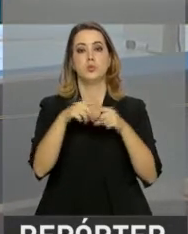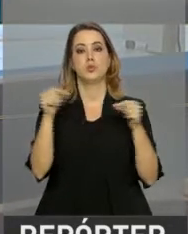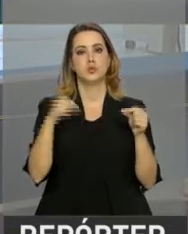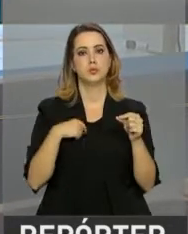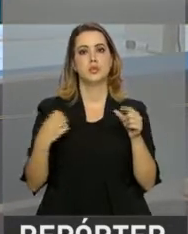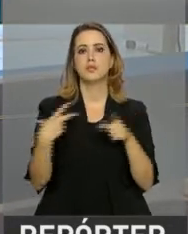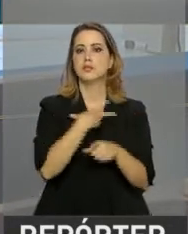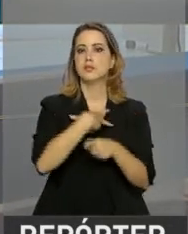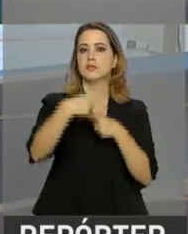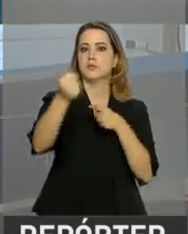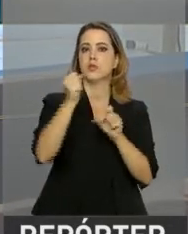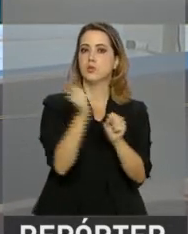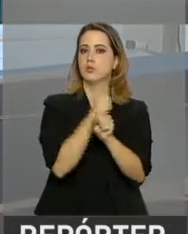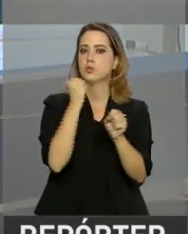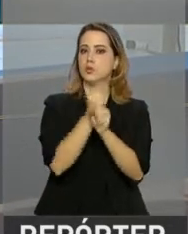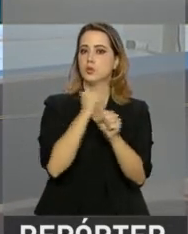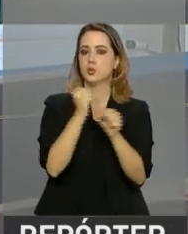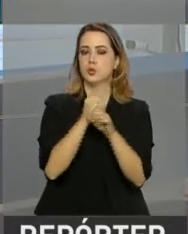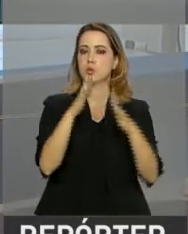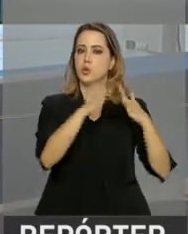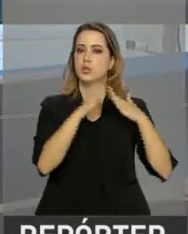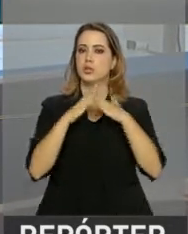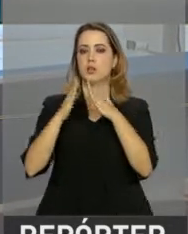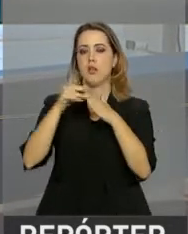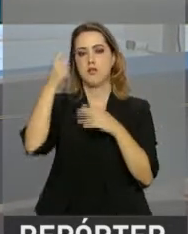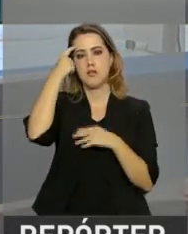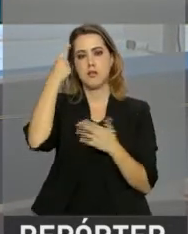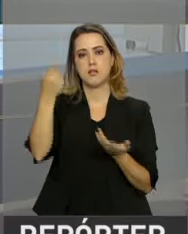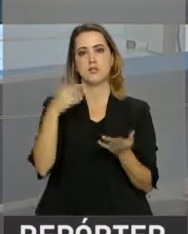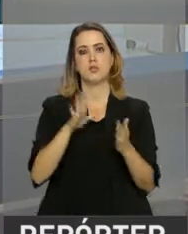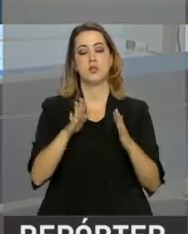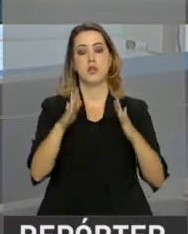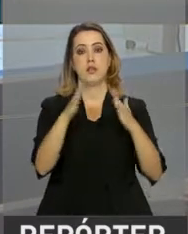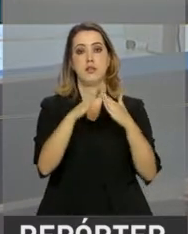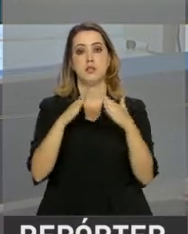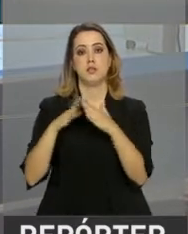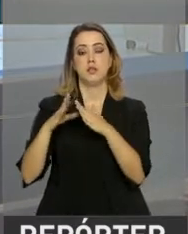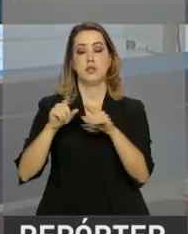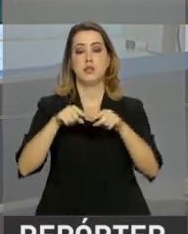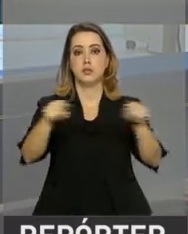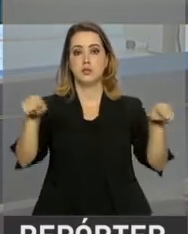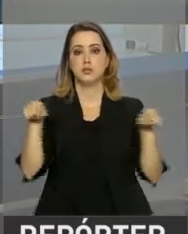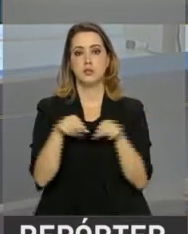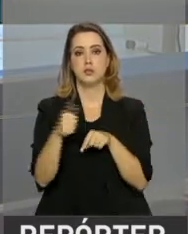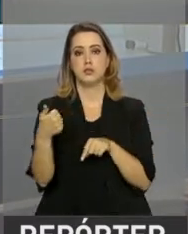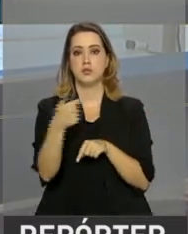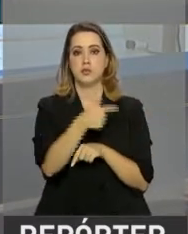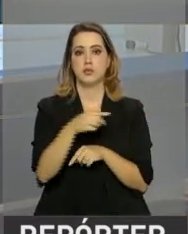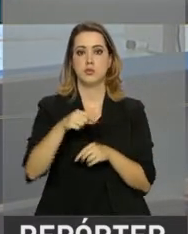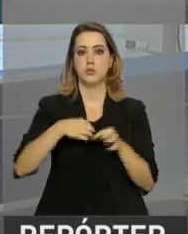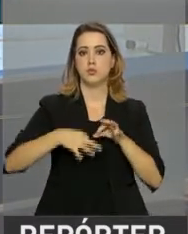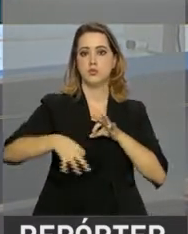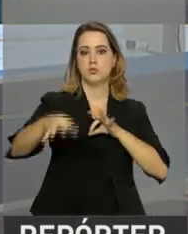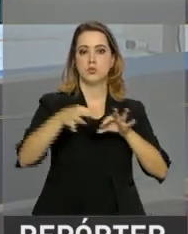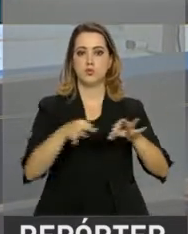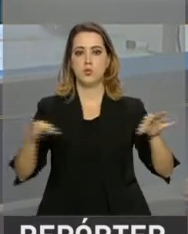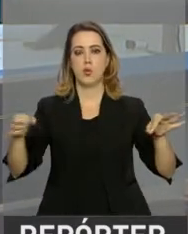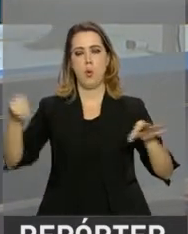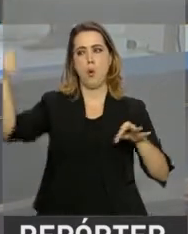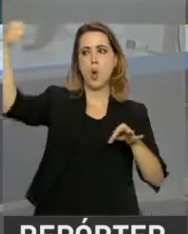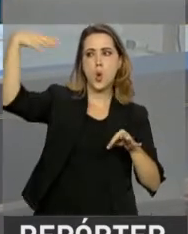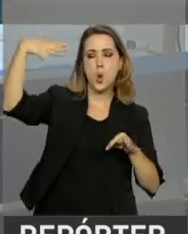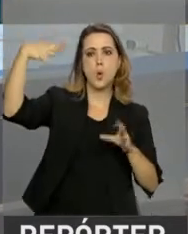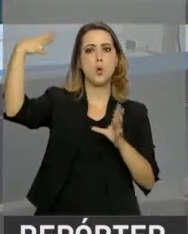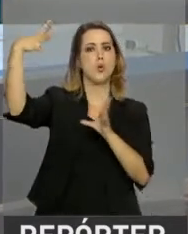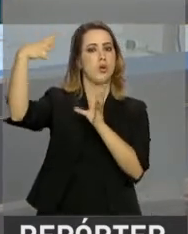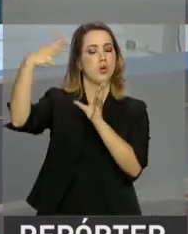do desafio de construção da casa inteligente a casa container do time do distrito federal tinha 12 metros quadrados e valorizou a iluminação natural